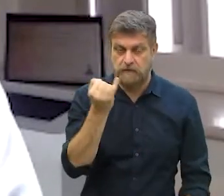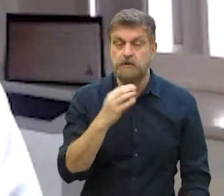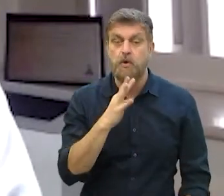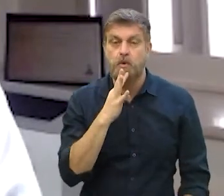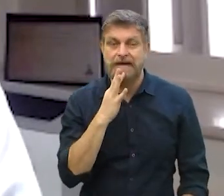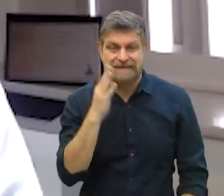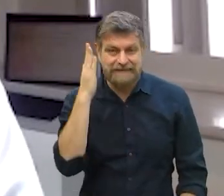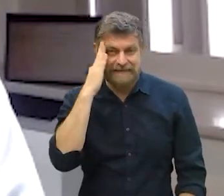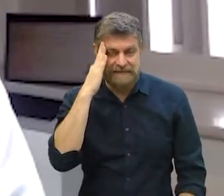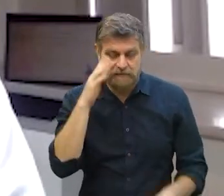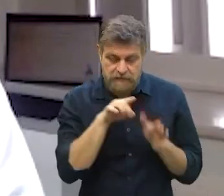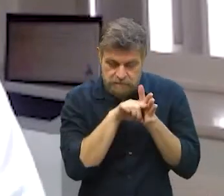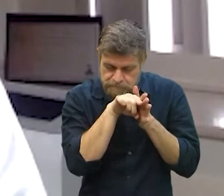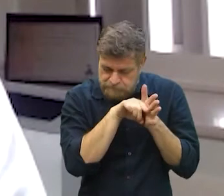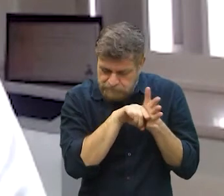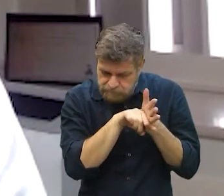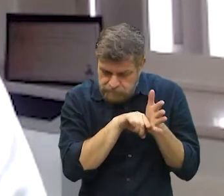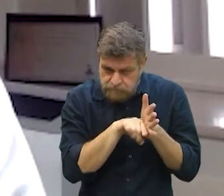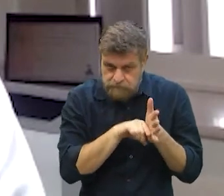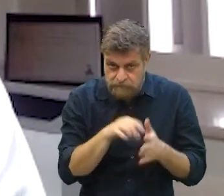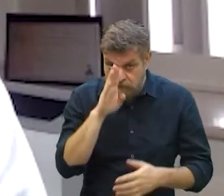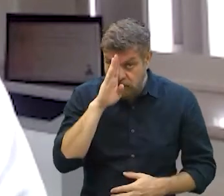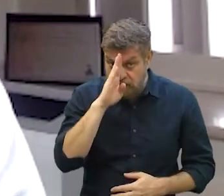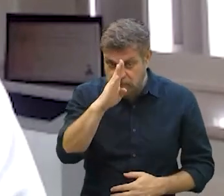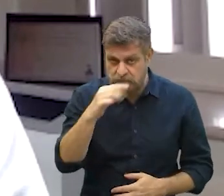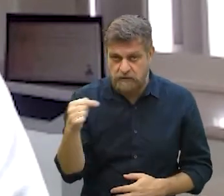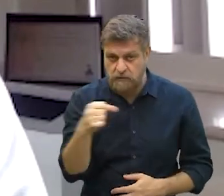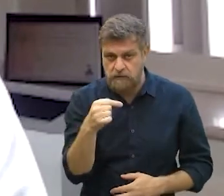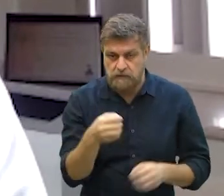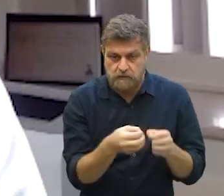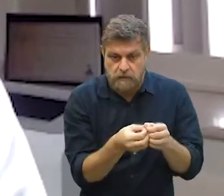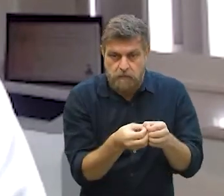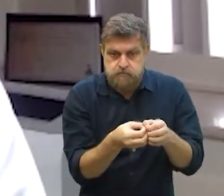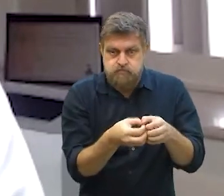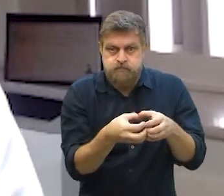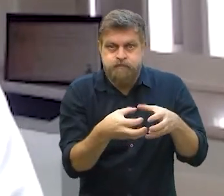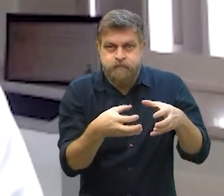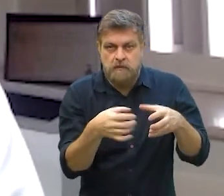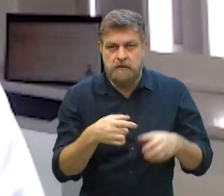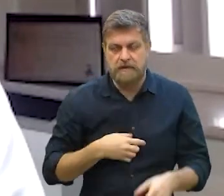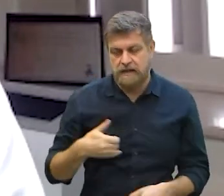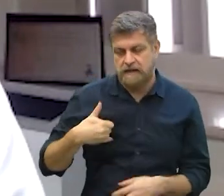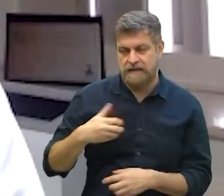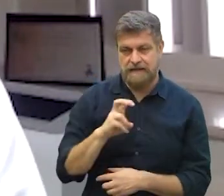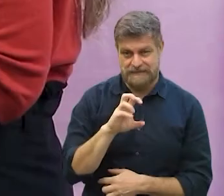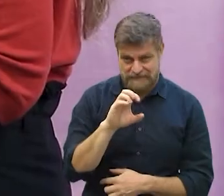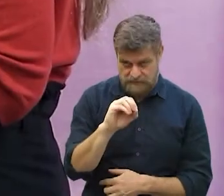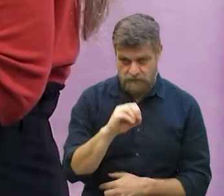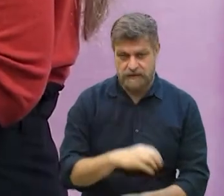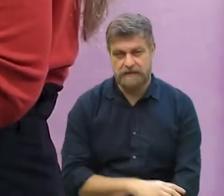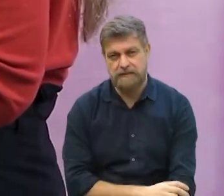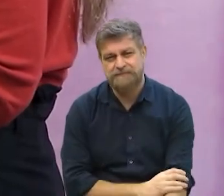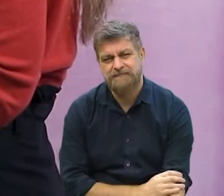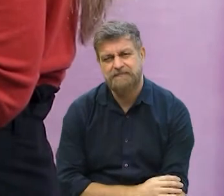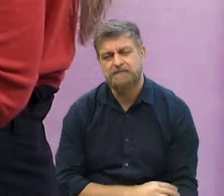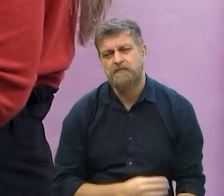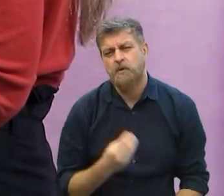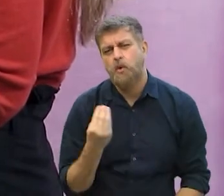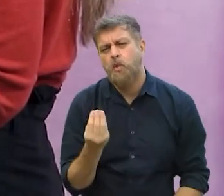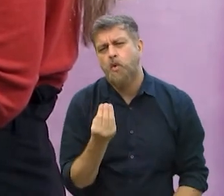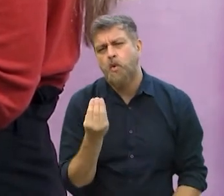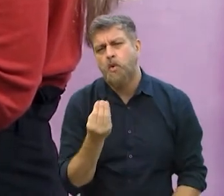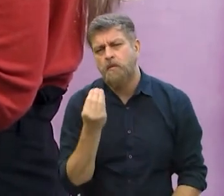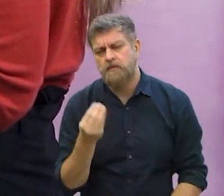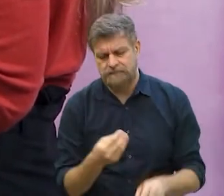glândula e acompanhá-la, né? Principalmente quando ela começa a crescer a partir dos 50 anos de idade. E doutor, como